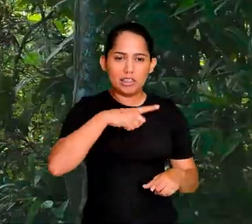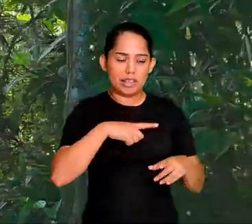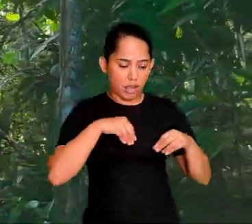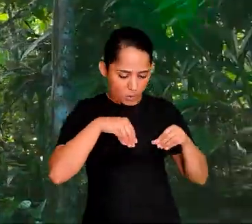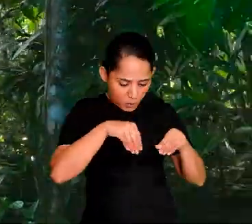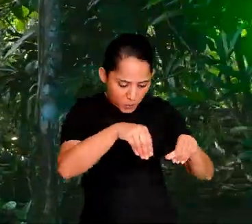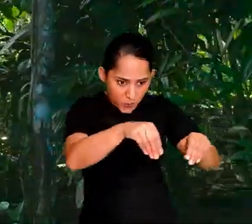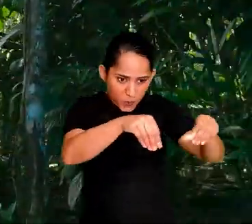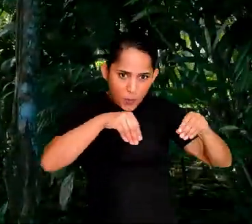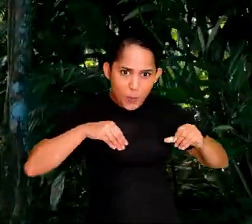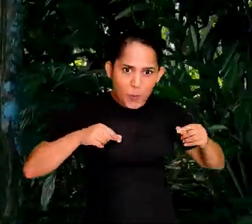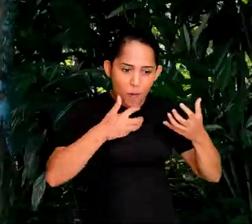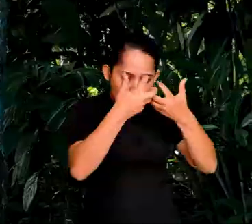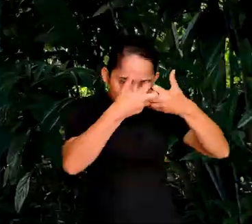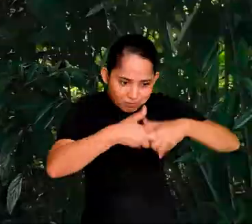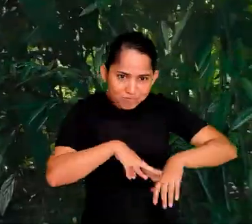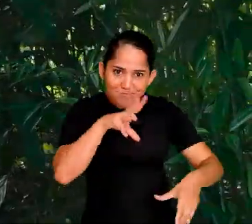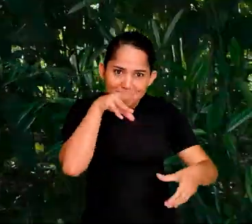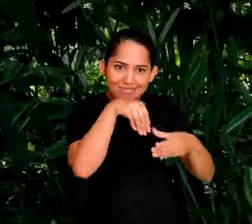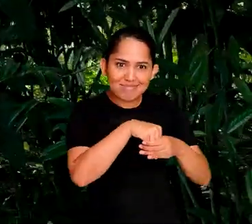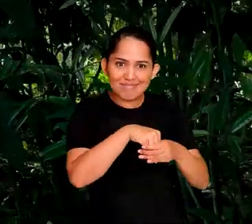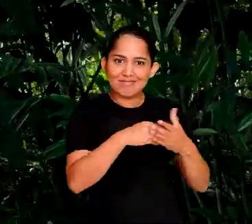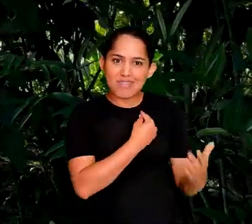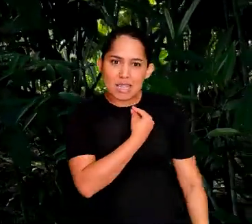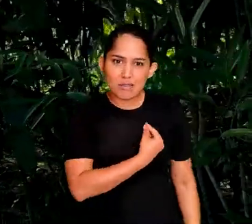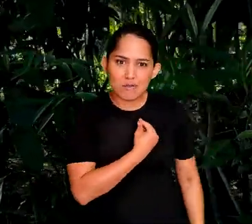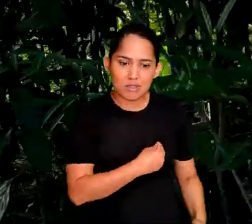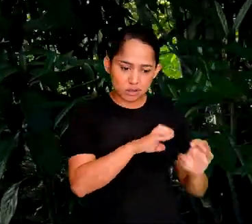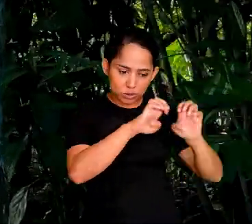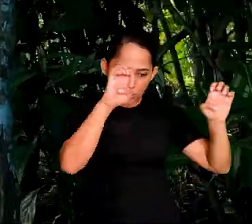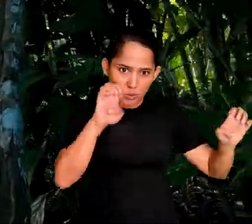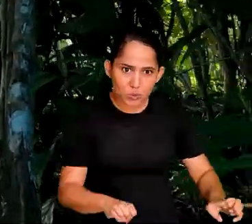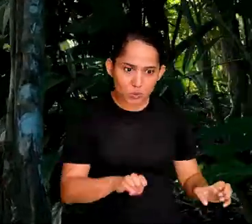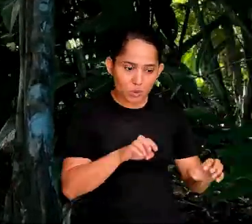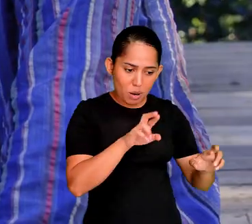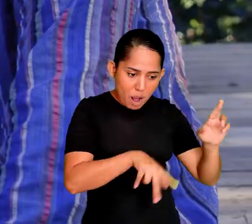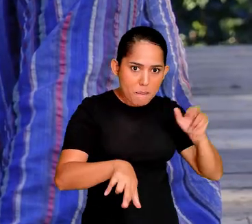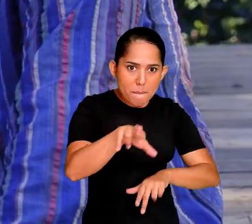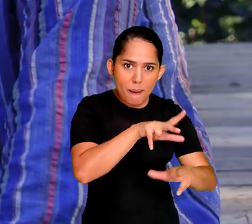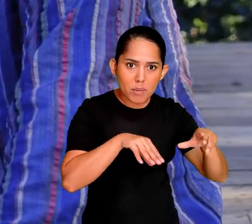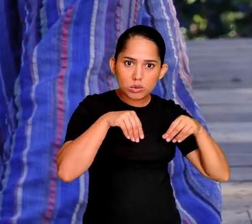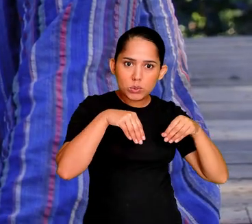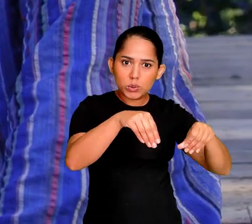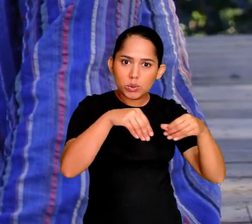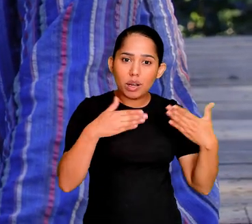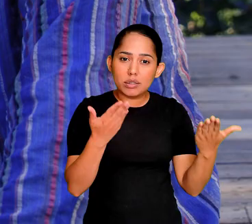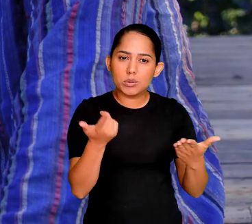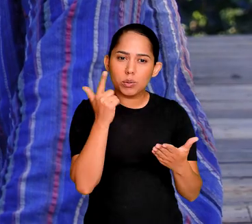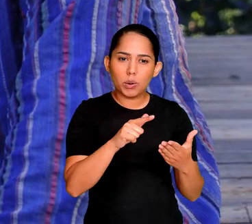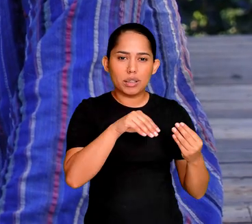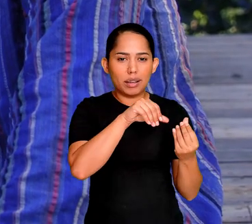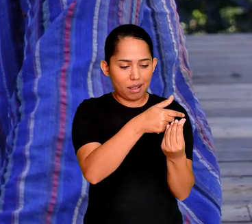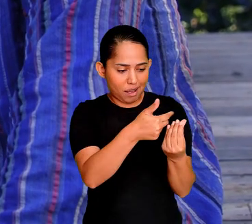né? Porque a gente cria esse solo com mais complexidade, com mais vidas, com